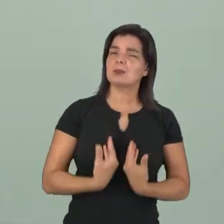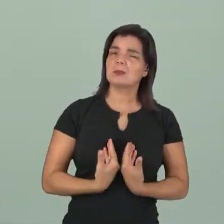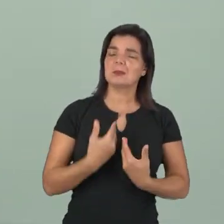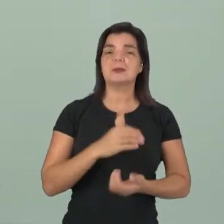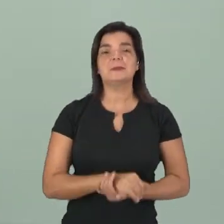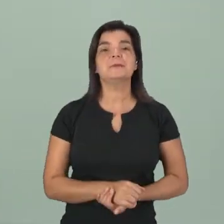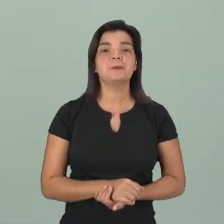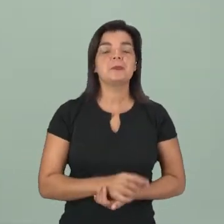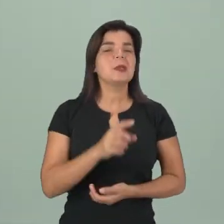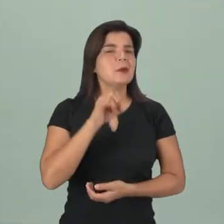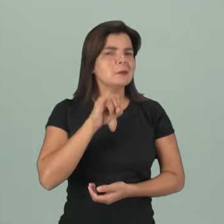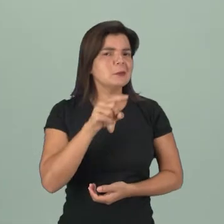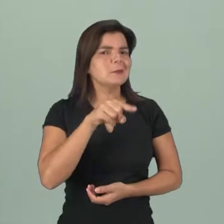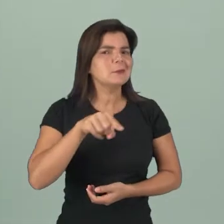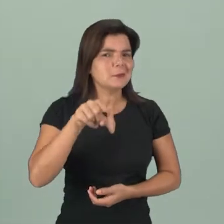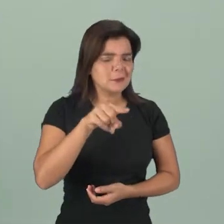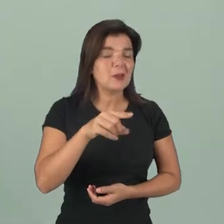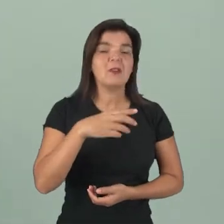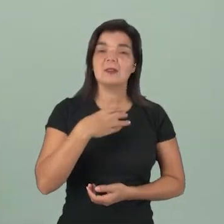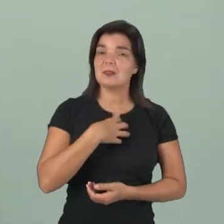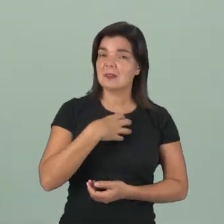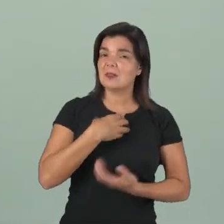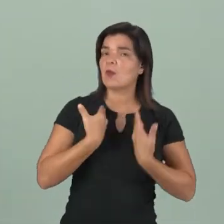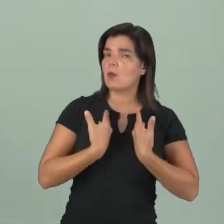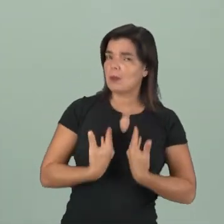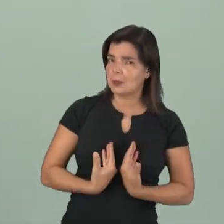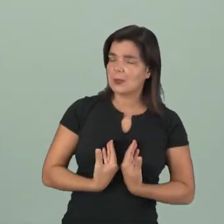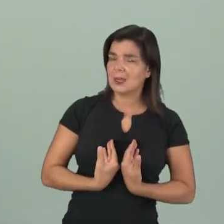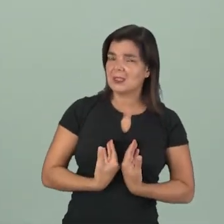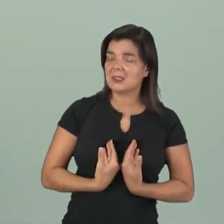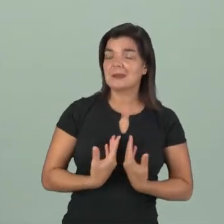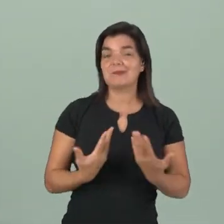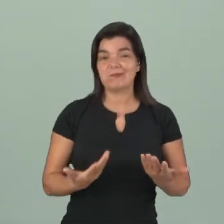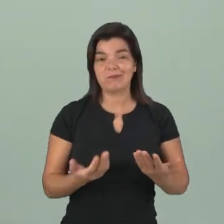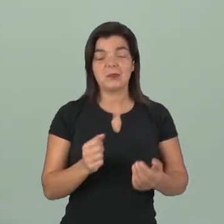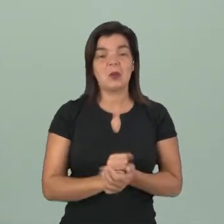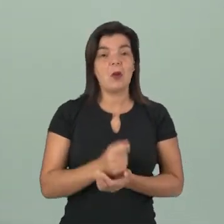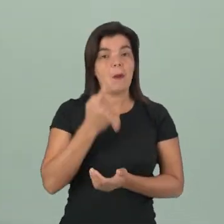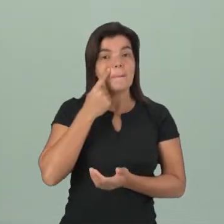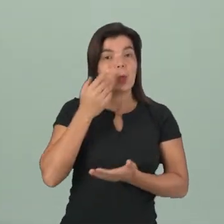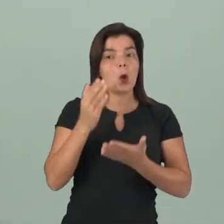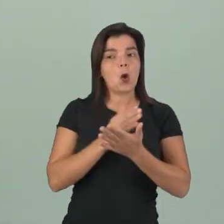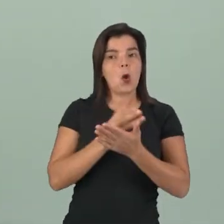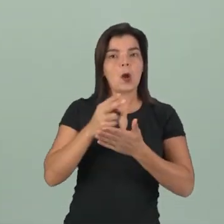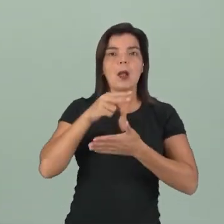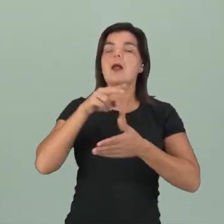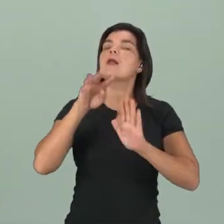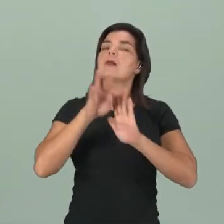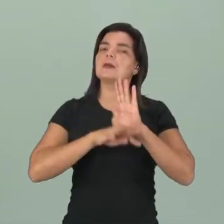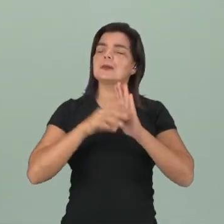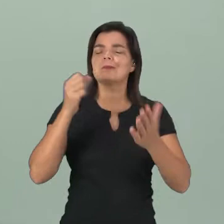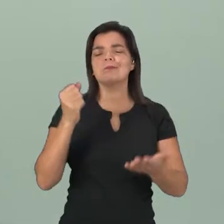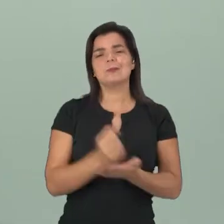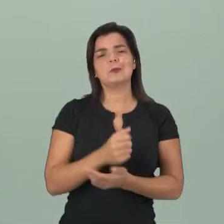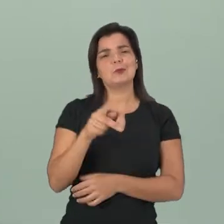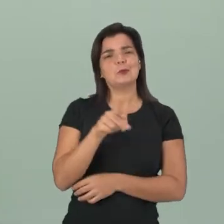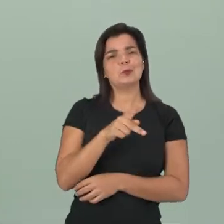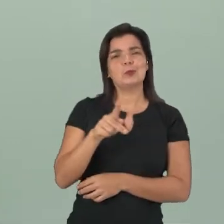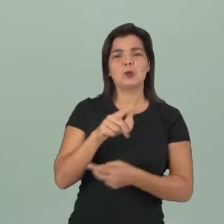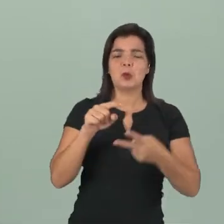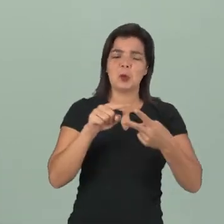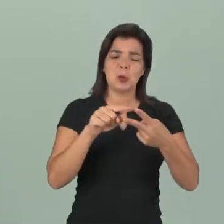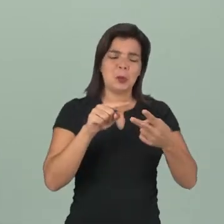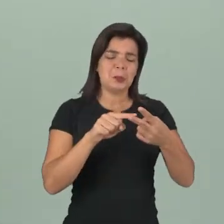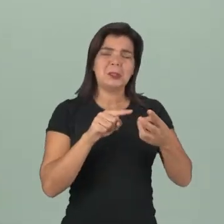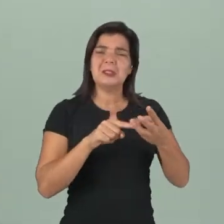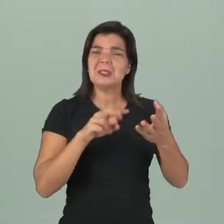cansado. E se você é um desses que se sente cansado, fadigado ao pegar qualquer texto, né? Poxa, professor, passou de 5 linhas, eu